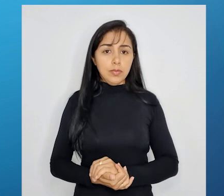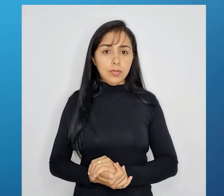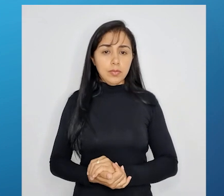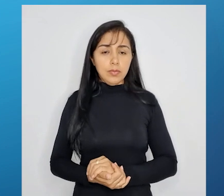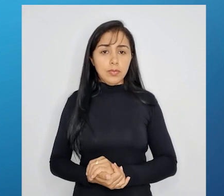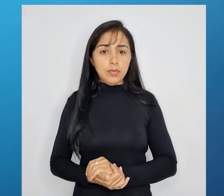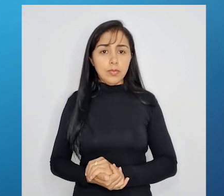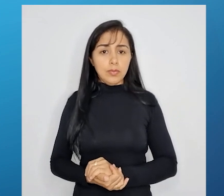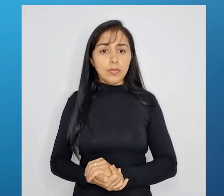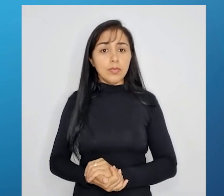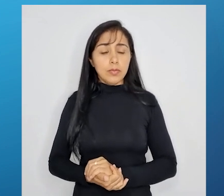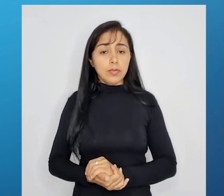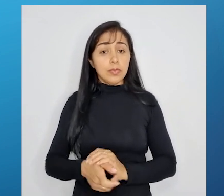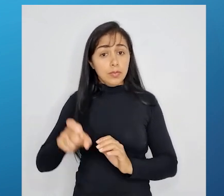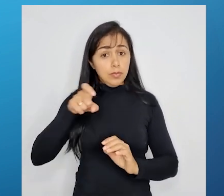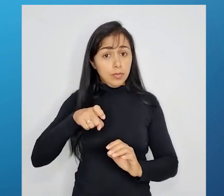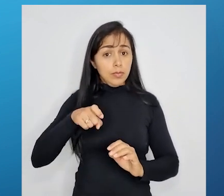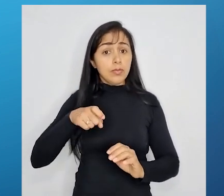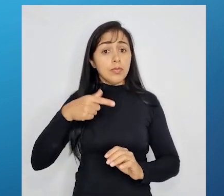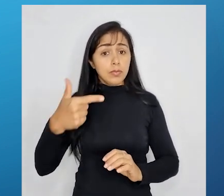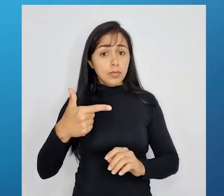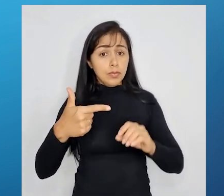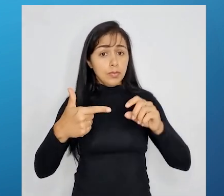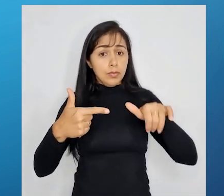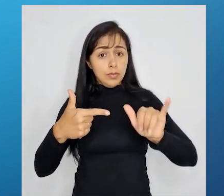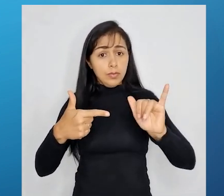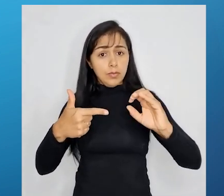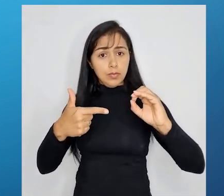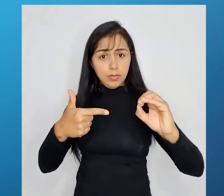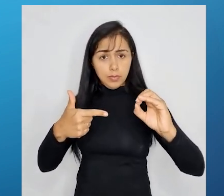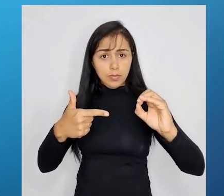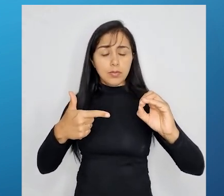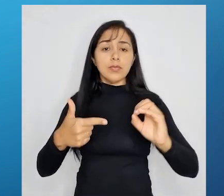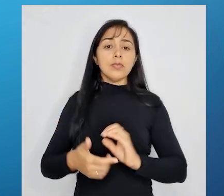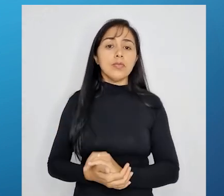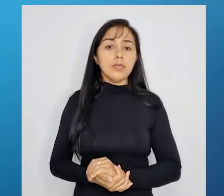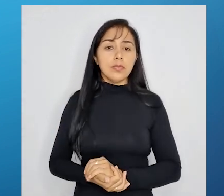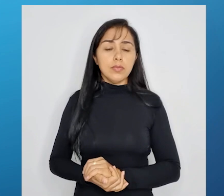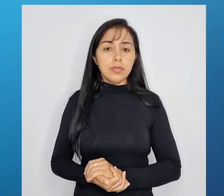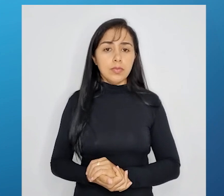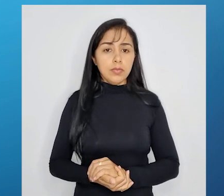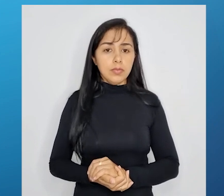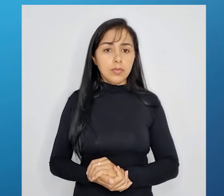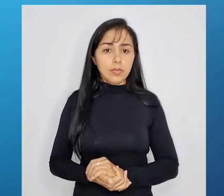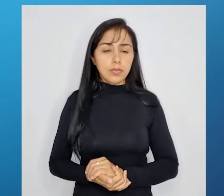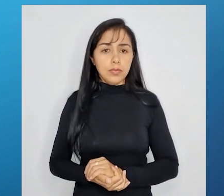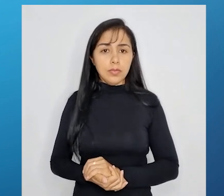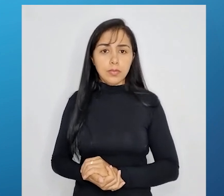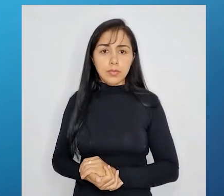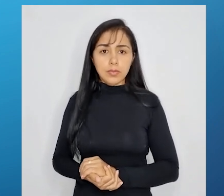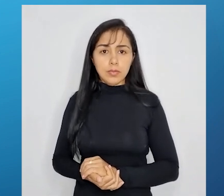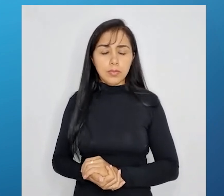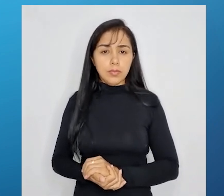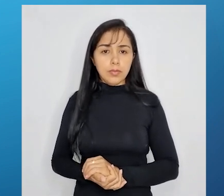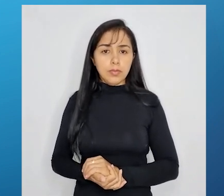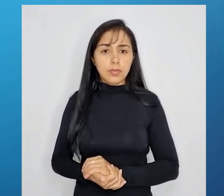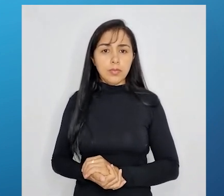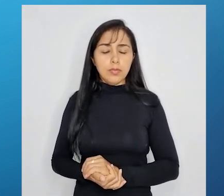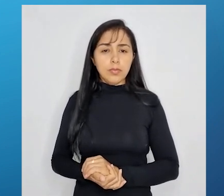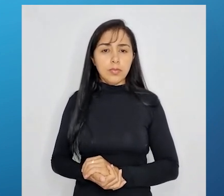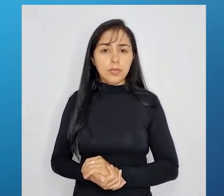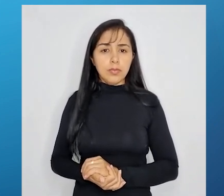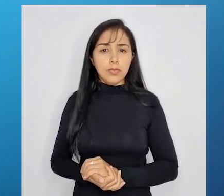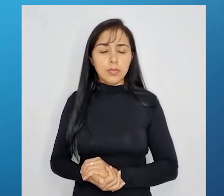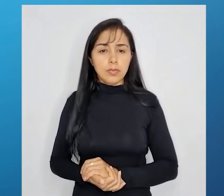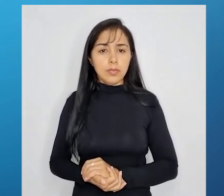0. Então, olha só. Vou até apagar essas multiplicações que a gente fez e considerando